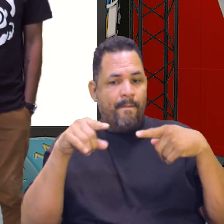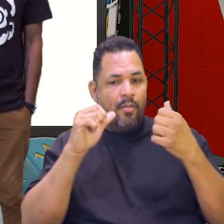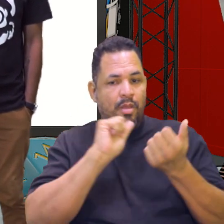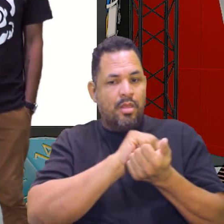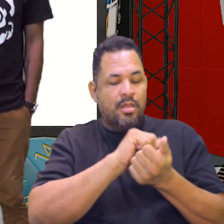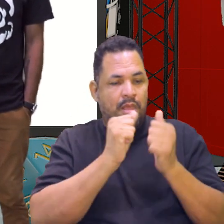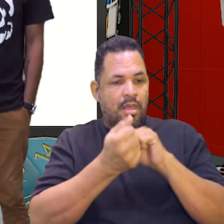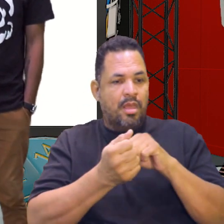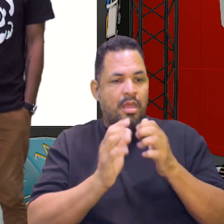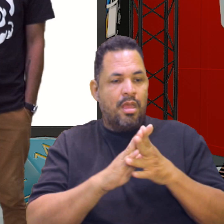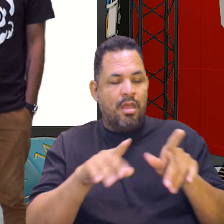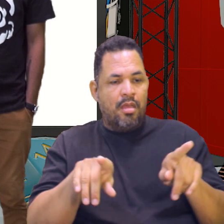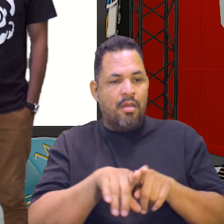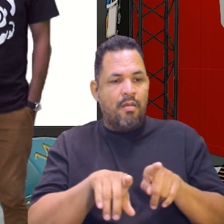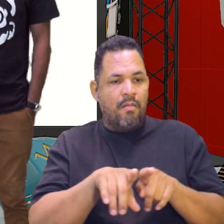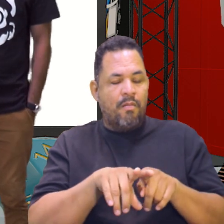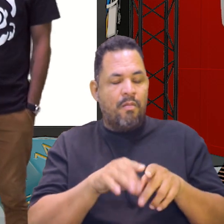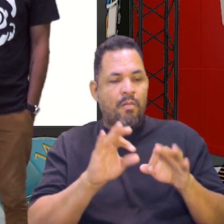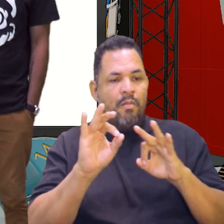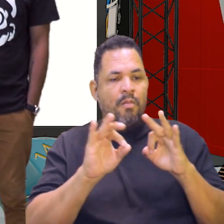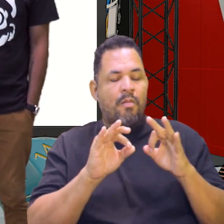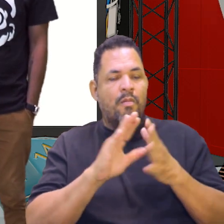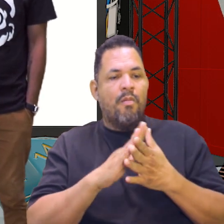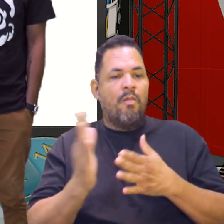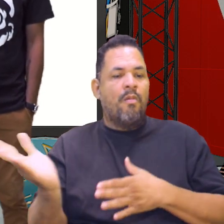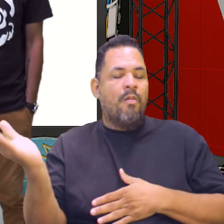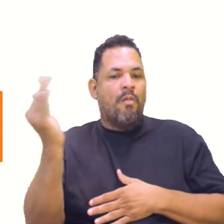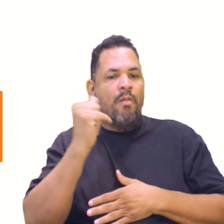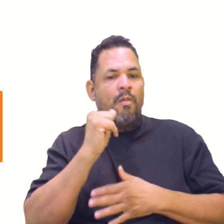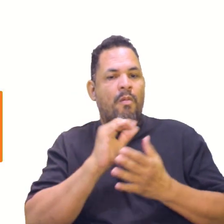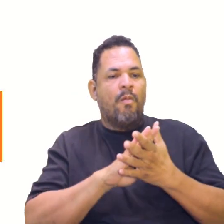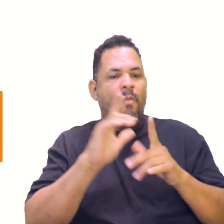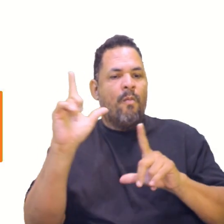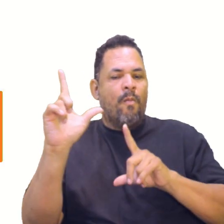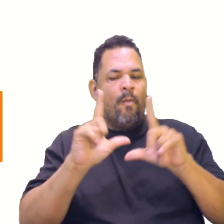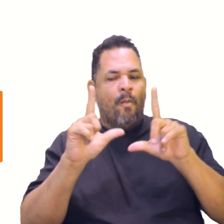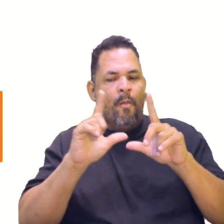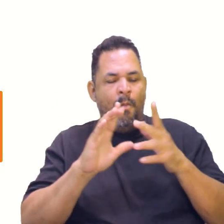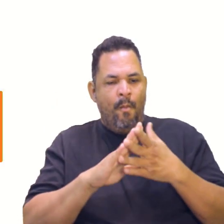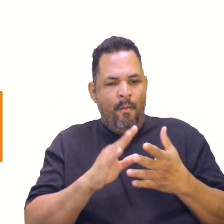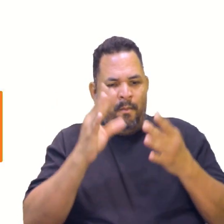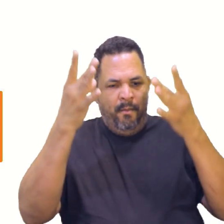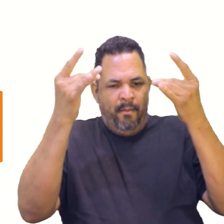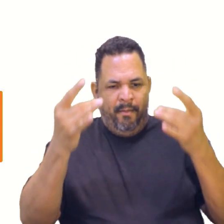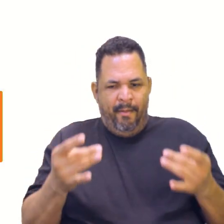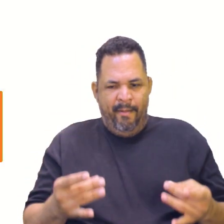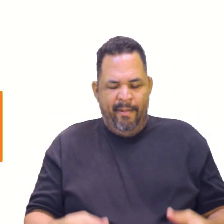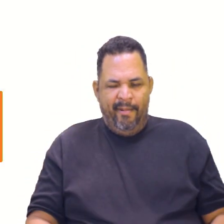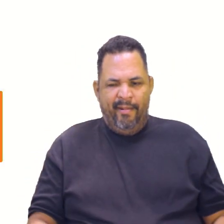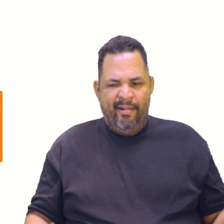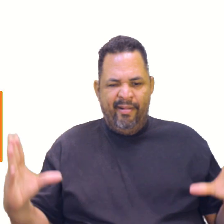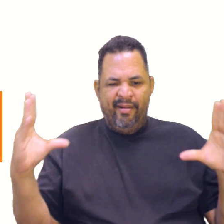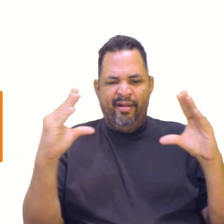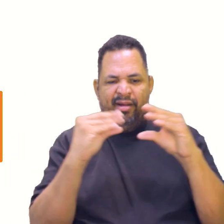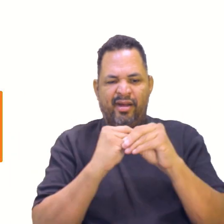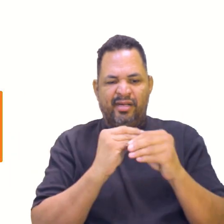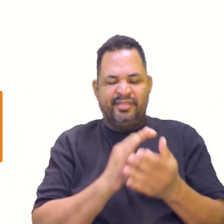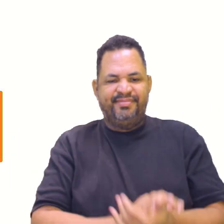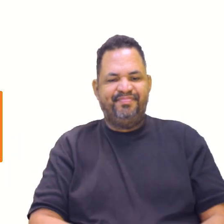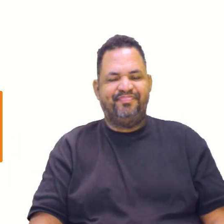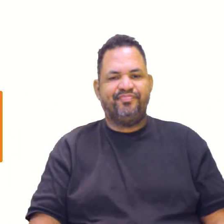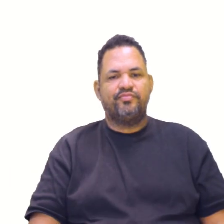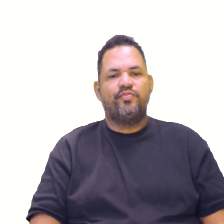Mas, claro, vamos rever aqui também e vamos mostrar para vocês. Vamos lá na tela, vocês darem algumas anotadinhas aí nos detalhes, né, do resumo de vocês.